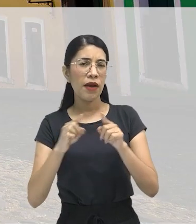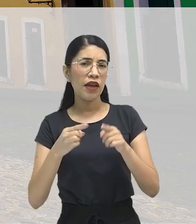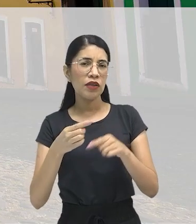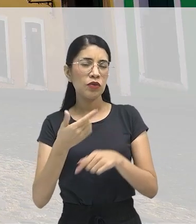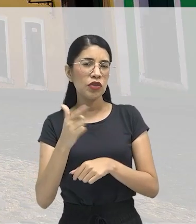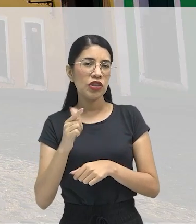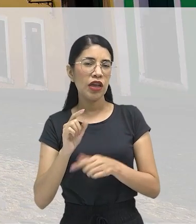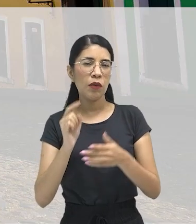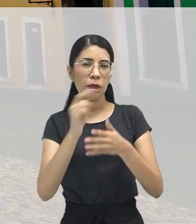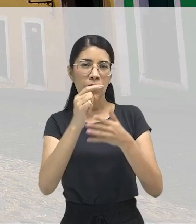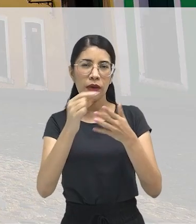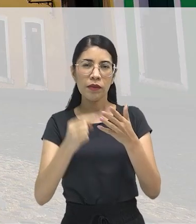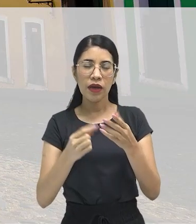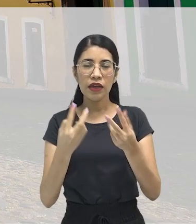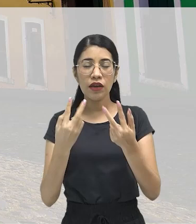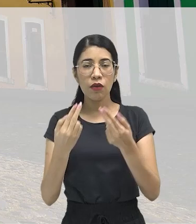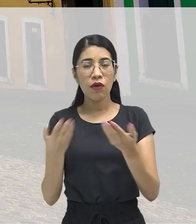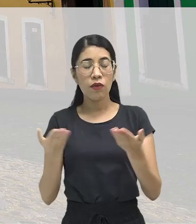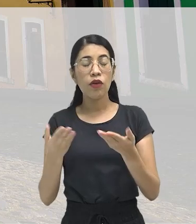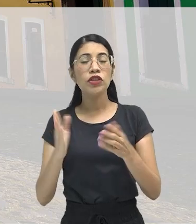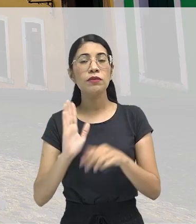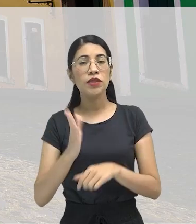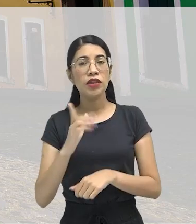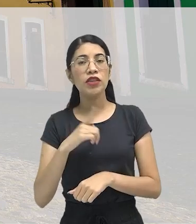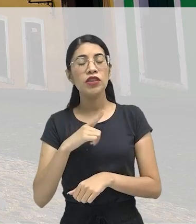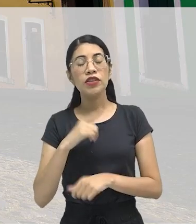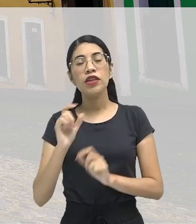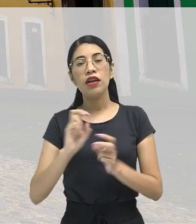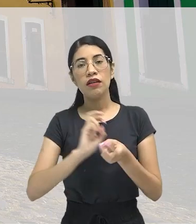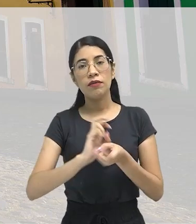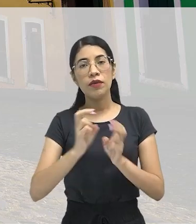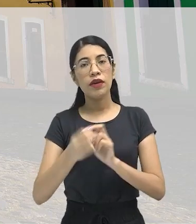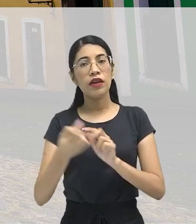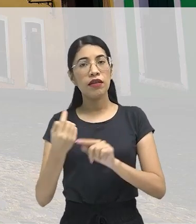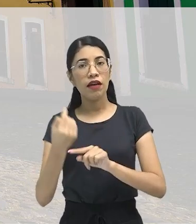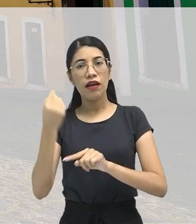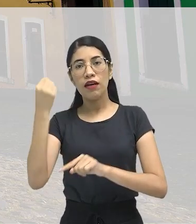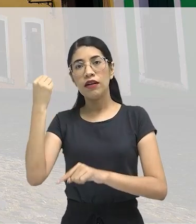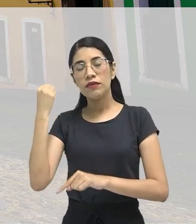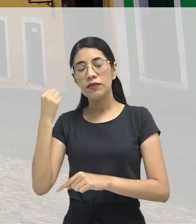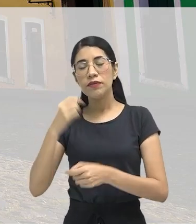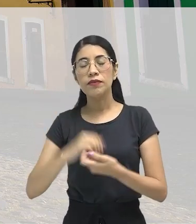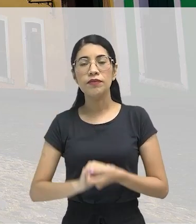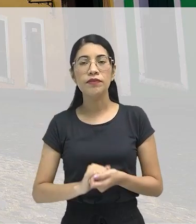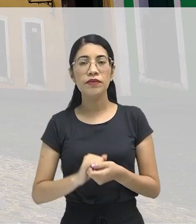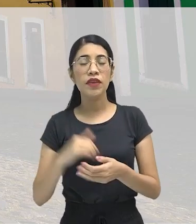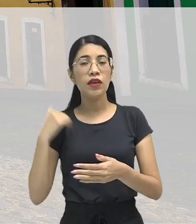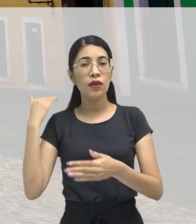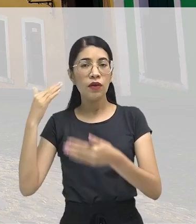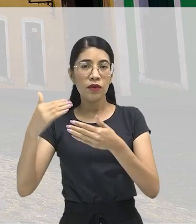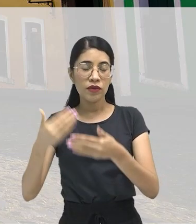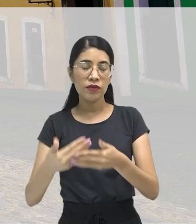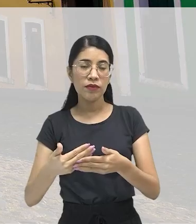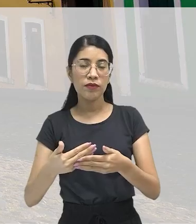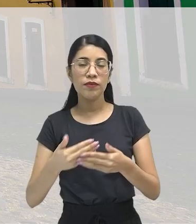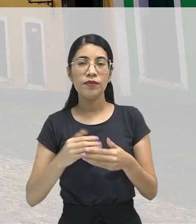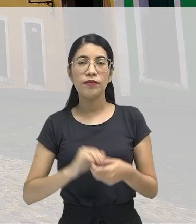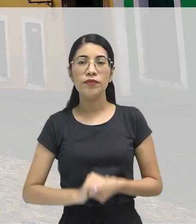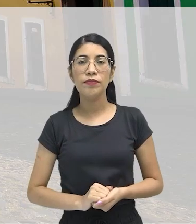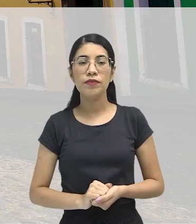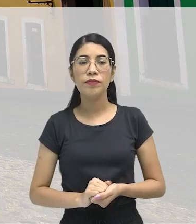os elementos que a gente conhece hoje, mas já era considerada capoeira. Prosseguindo na história, observem.